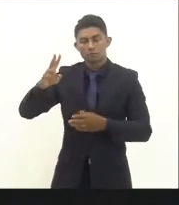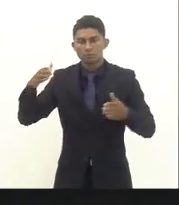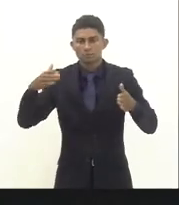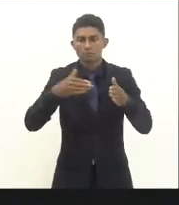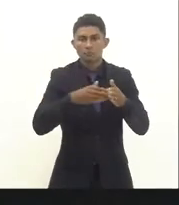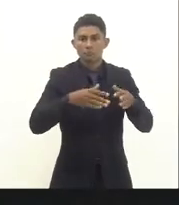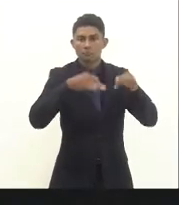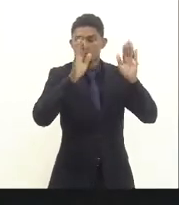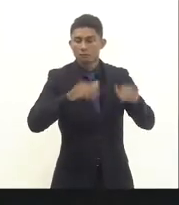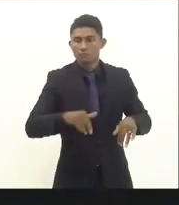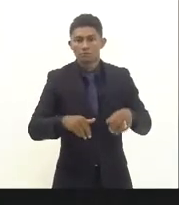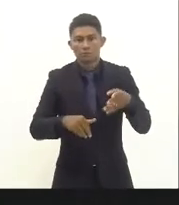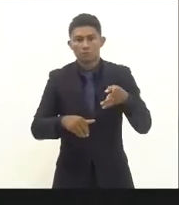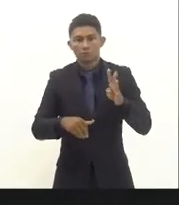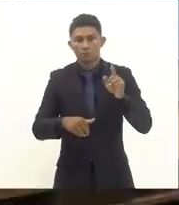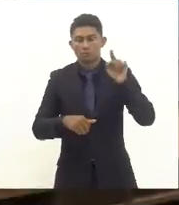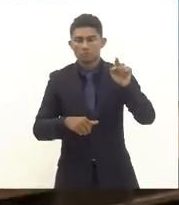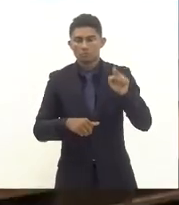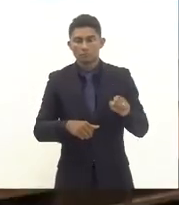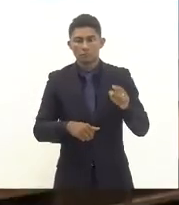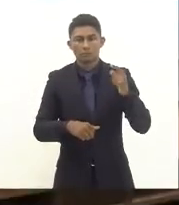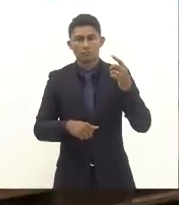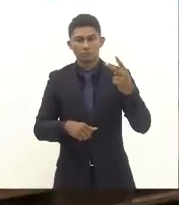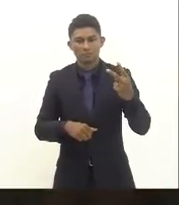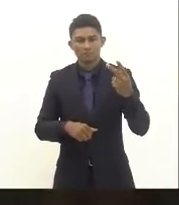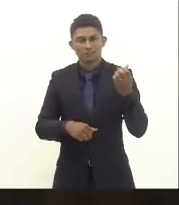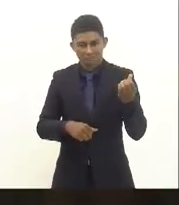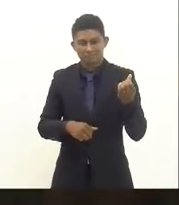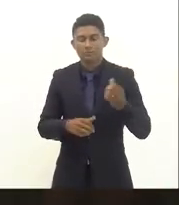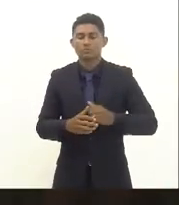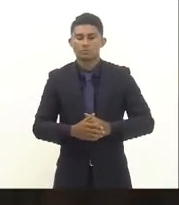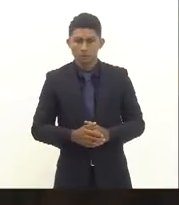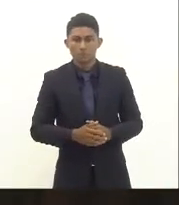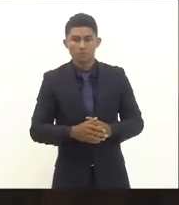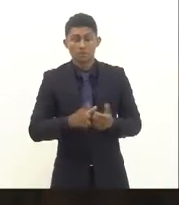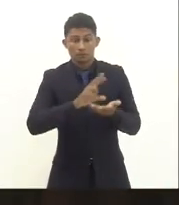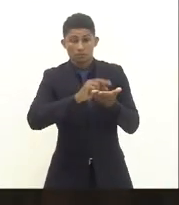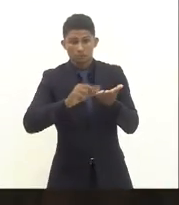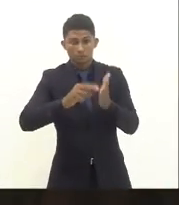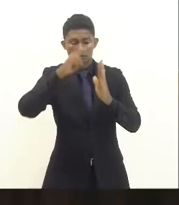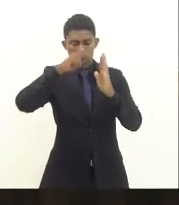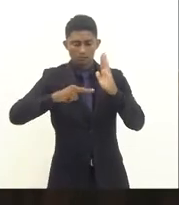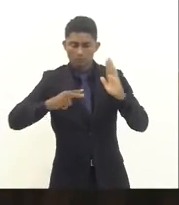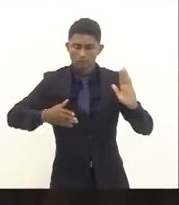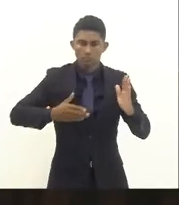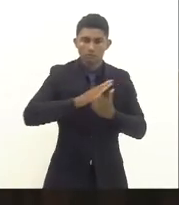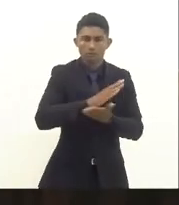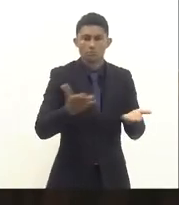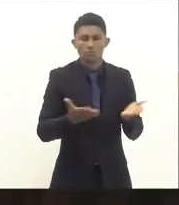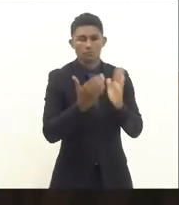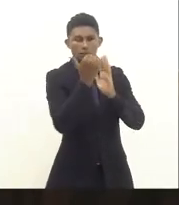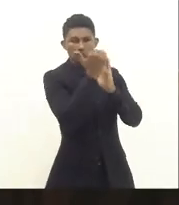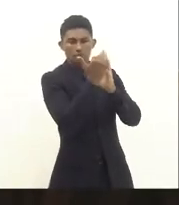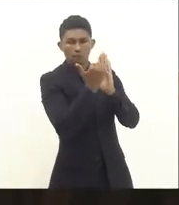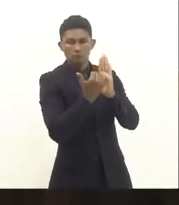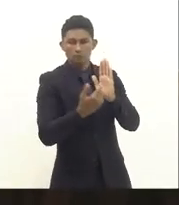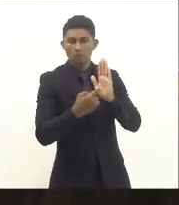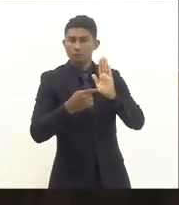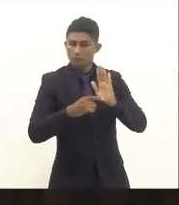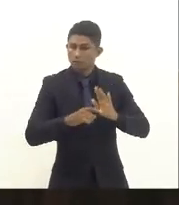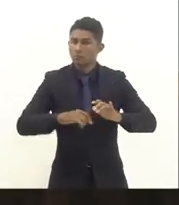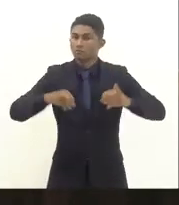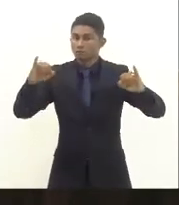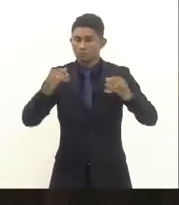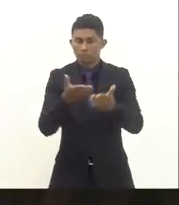encerrou-se 16:23 lida e aprovada a ata passa-se a ordem do dia presidência